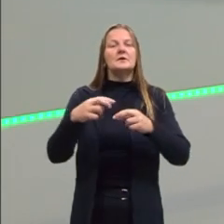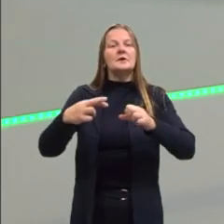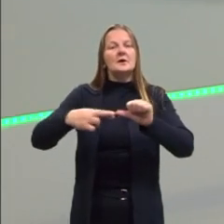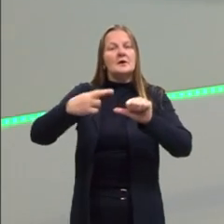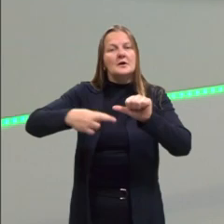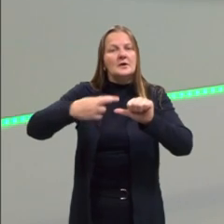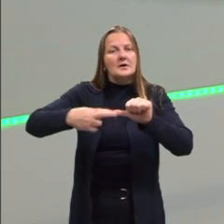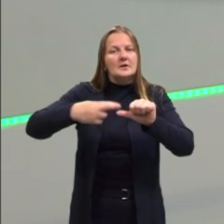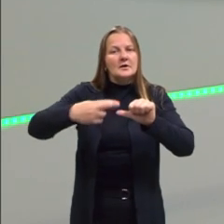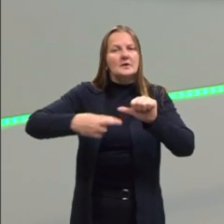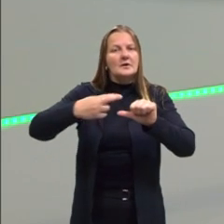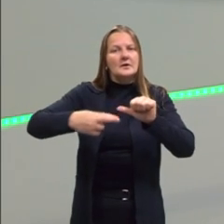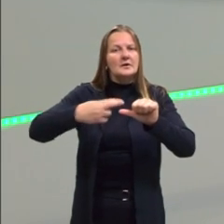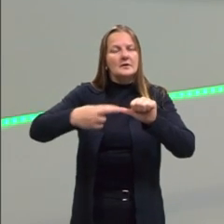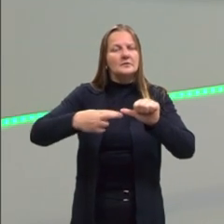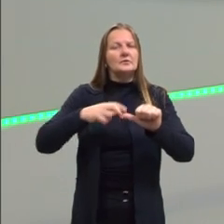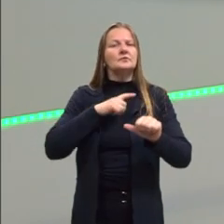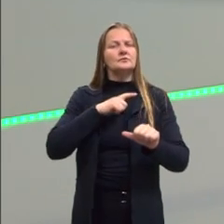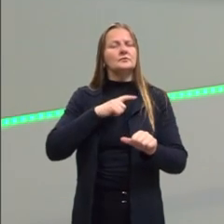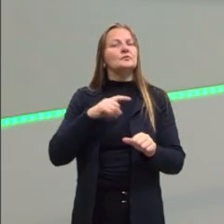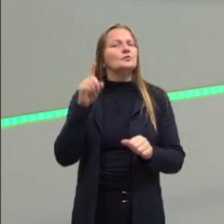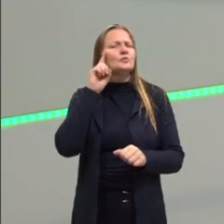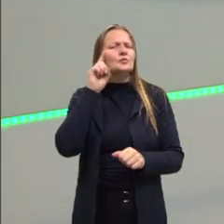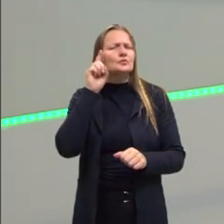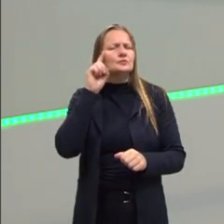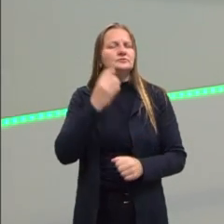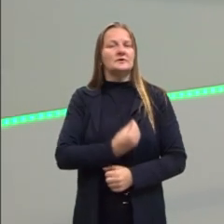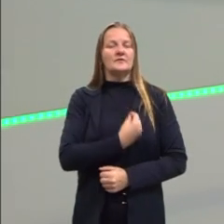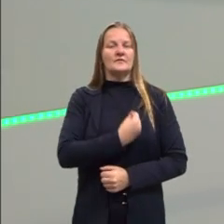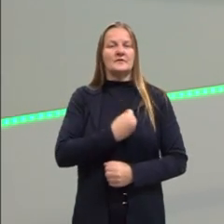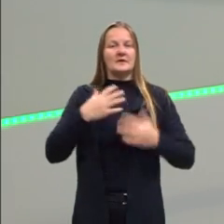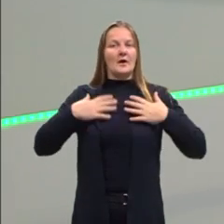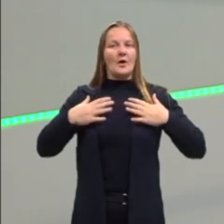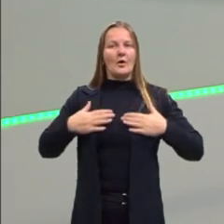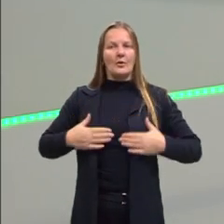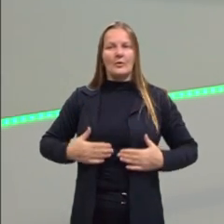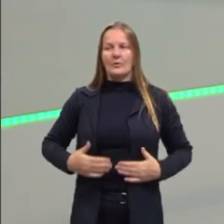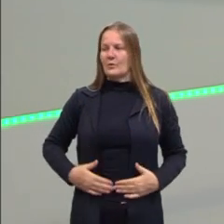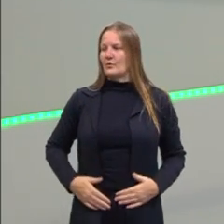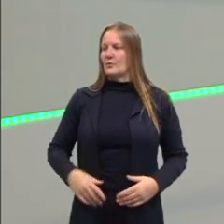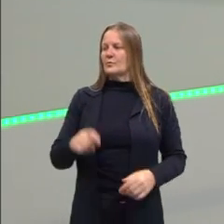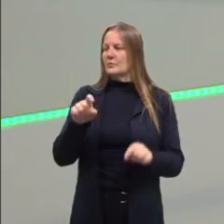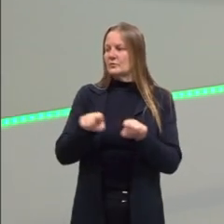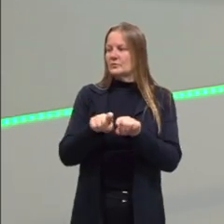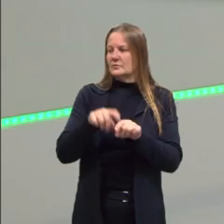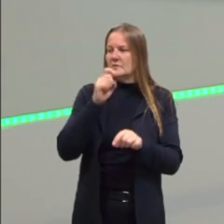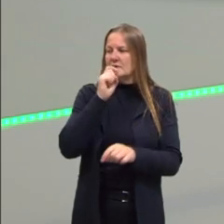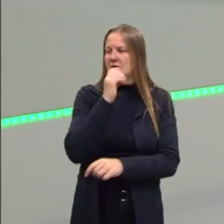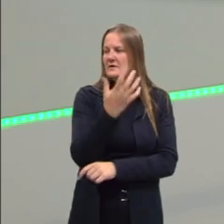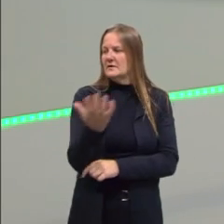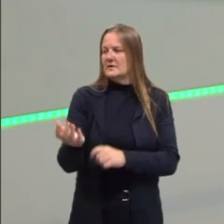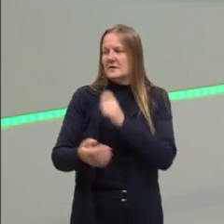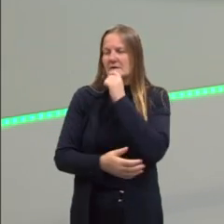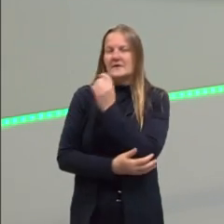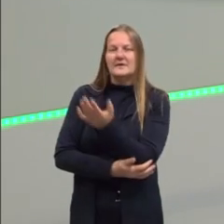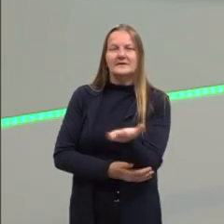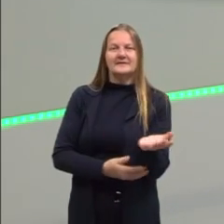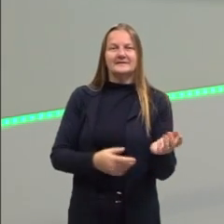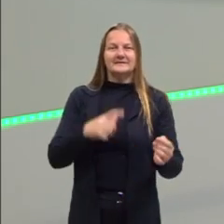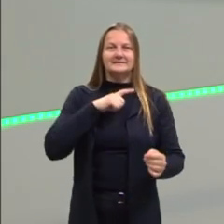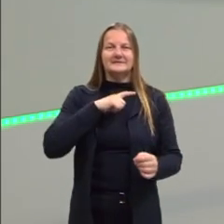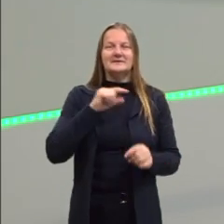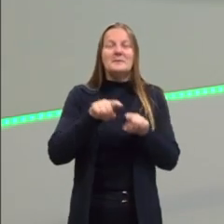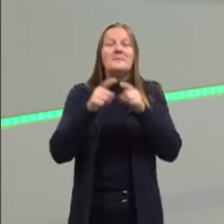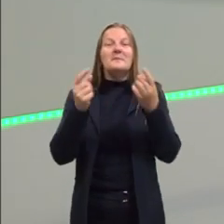relações elas ocorrem muito no nosso dia a dia tanto nosso corpo quanto no meio ambiente mas o